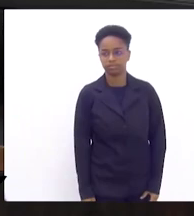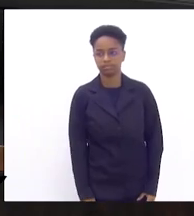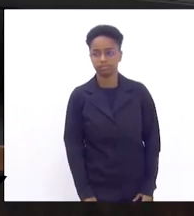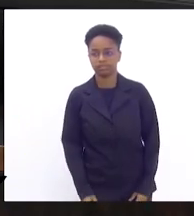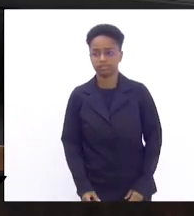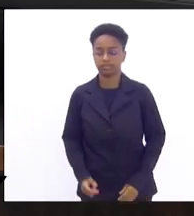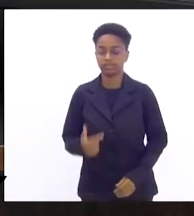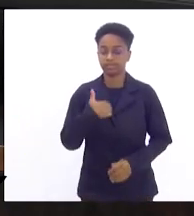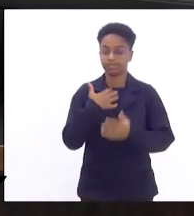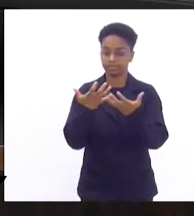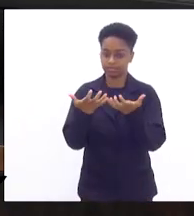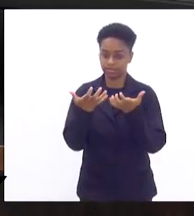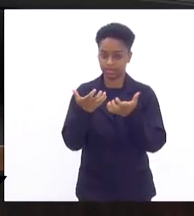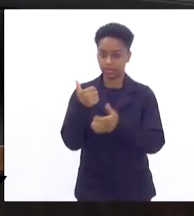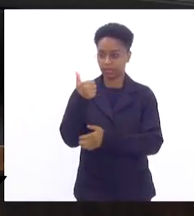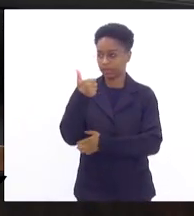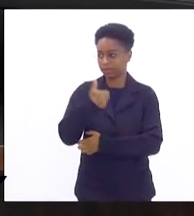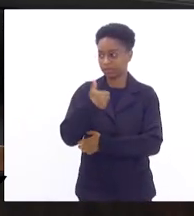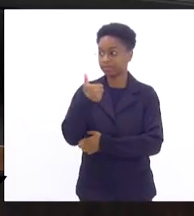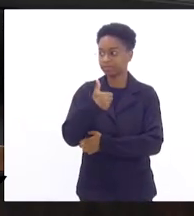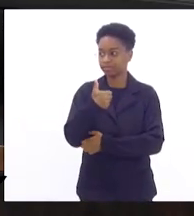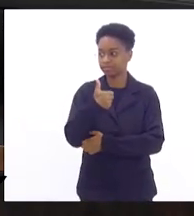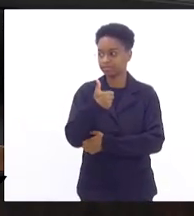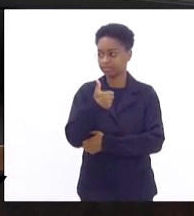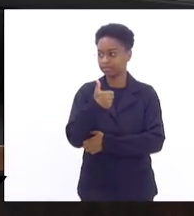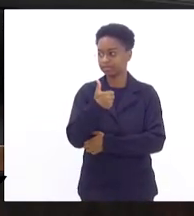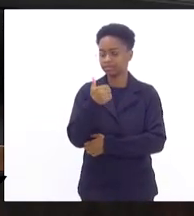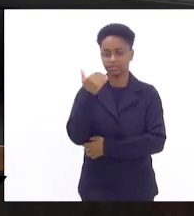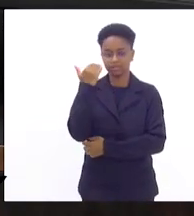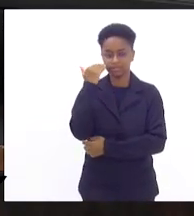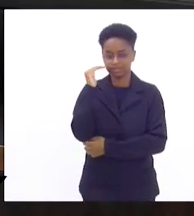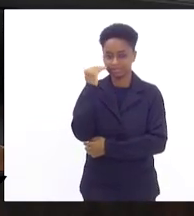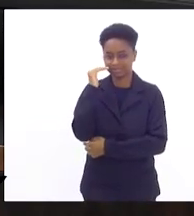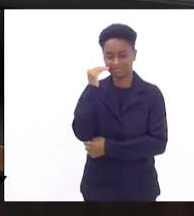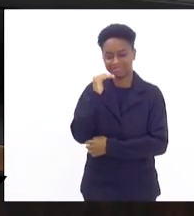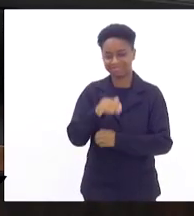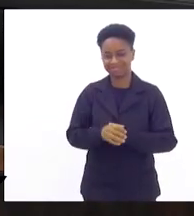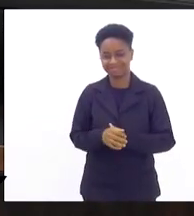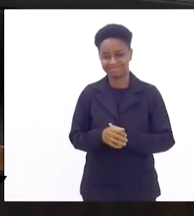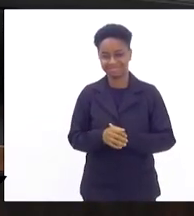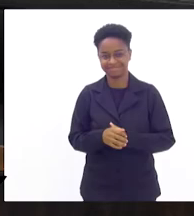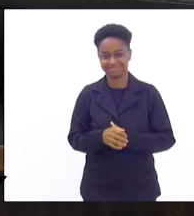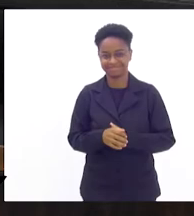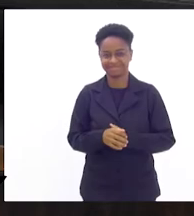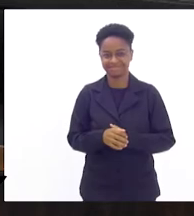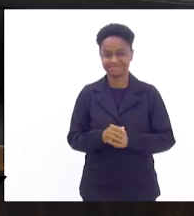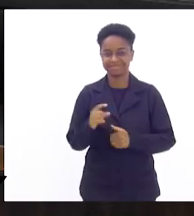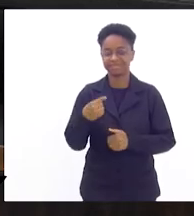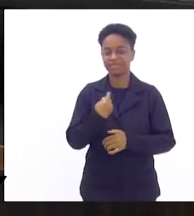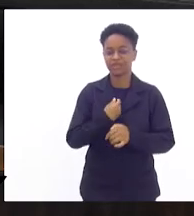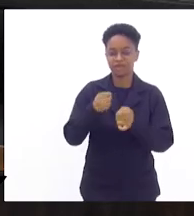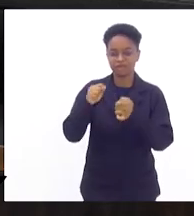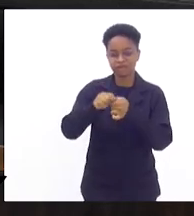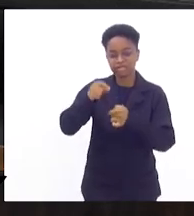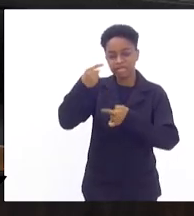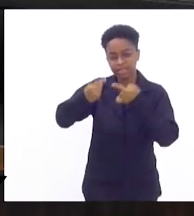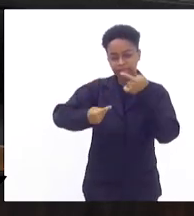primeiro, a gente precisa entender, ter o equilíbrio para a gente fazer um grande